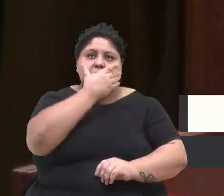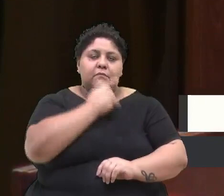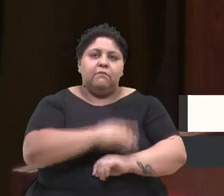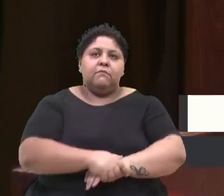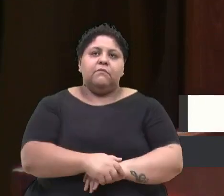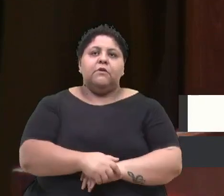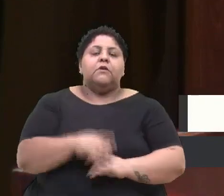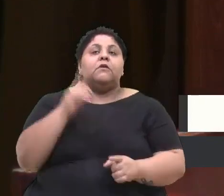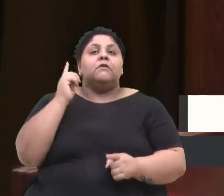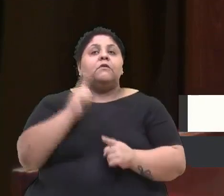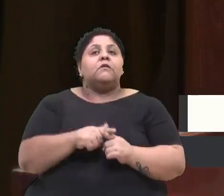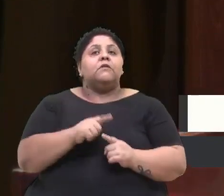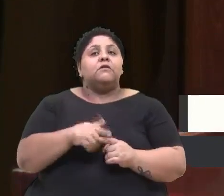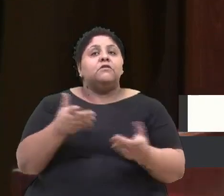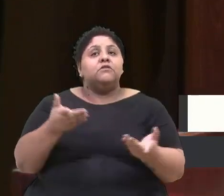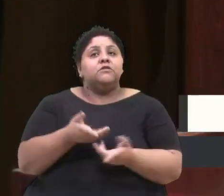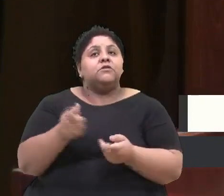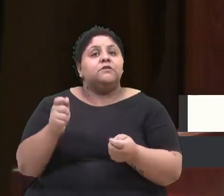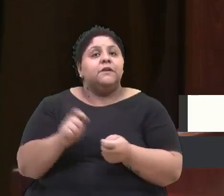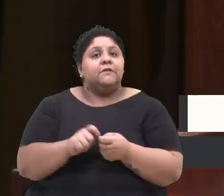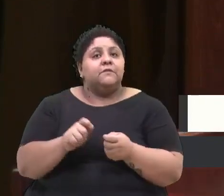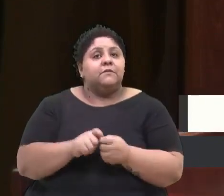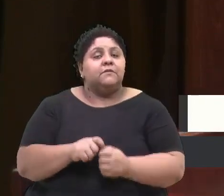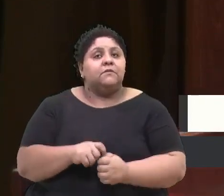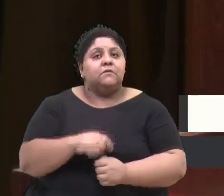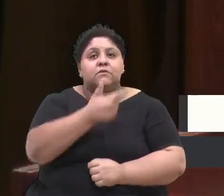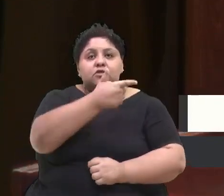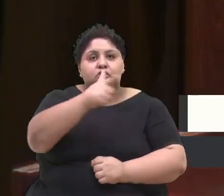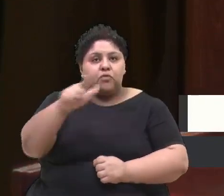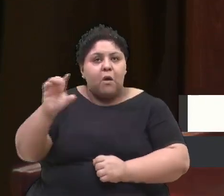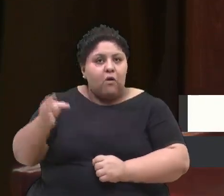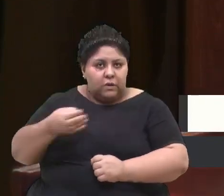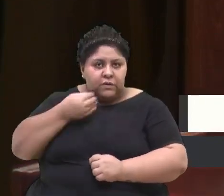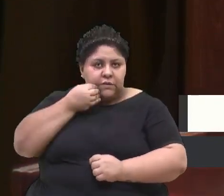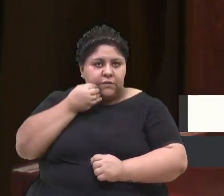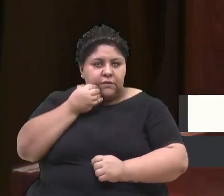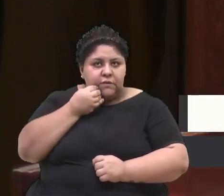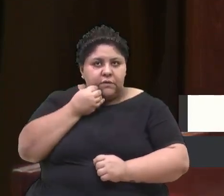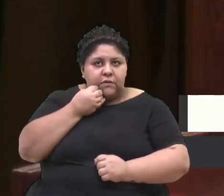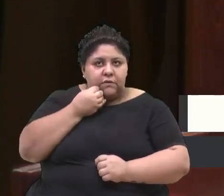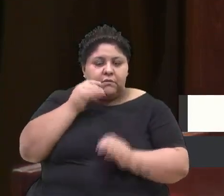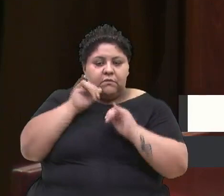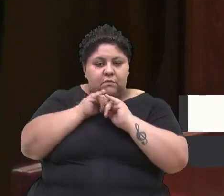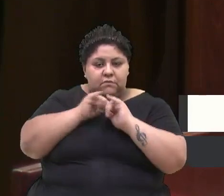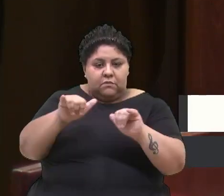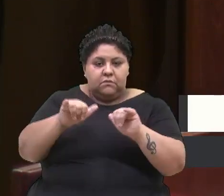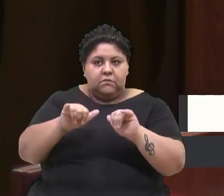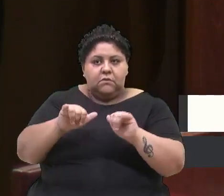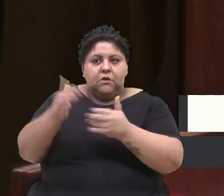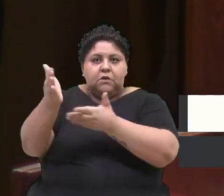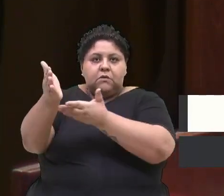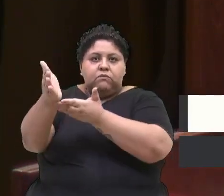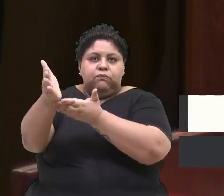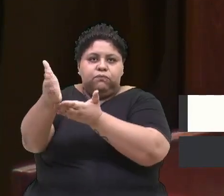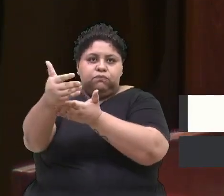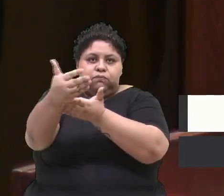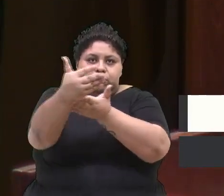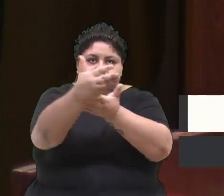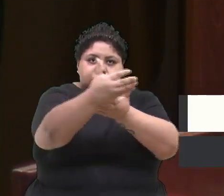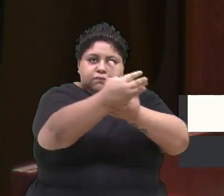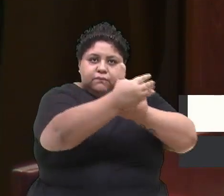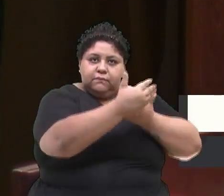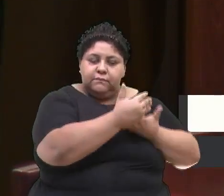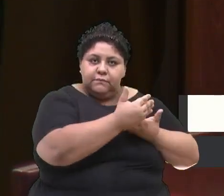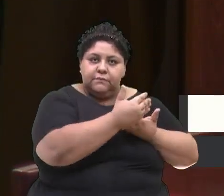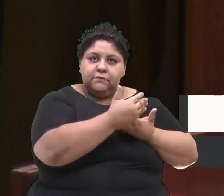porque eu já fiz isso numa outra oportunidade, que foi uma campanha de arrecadação para